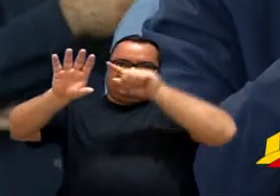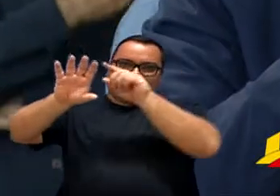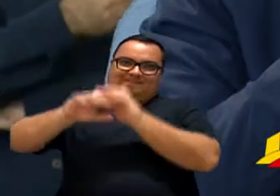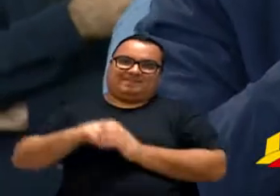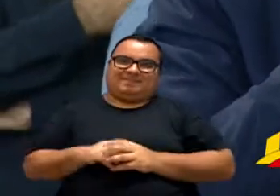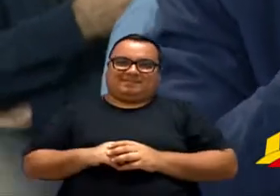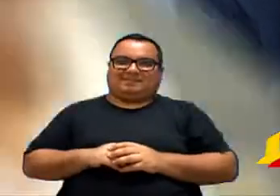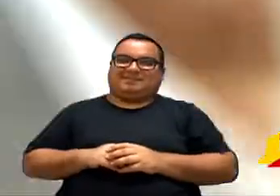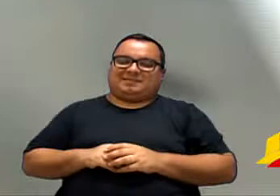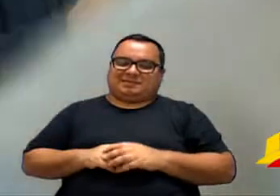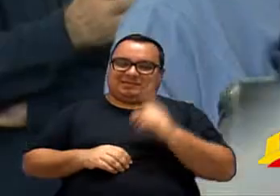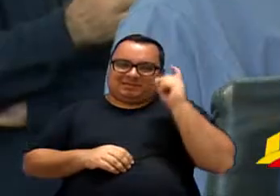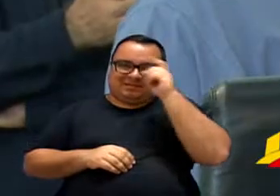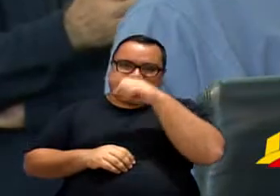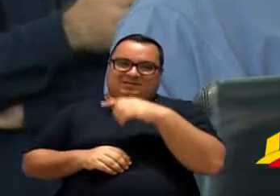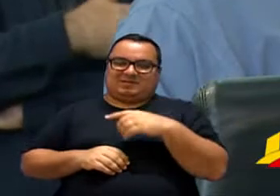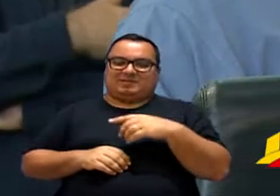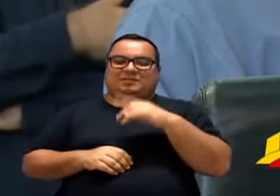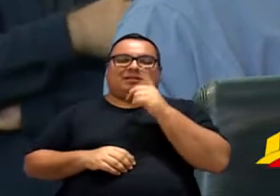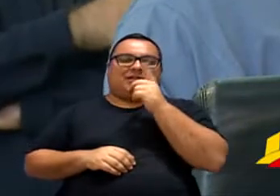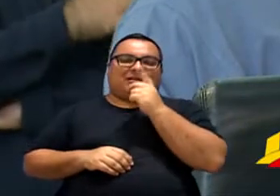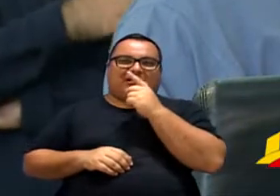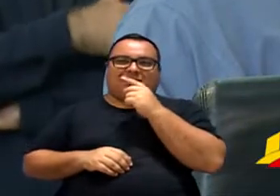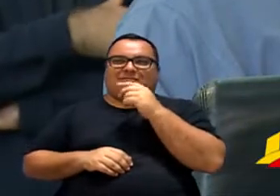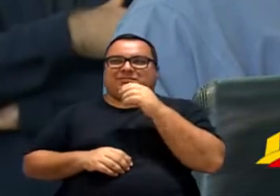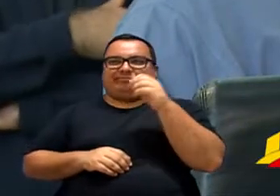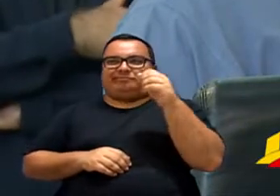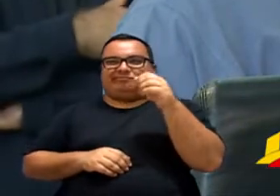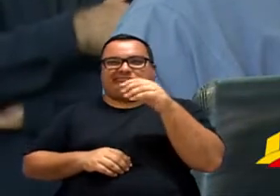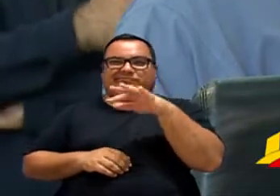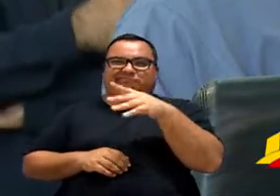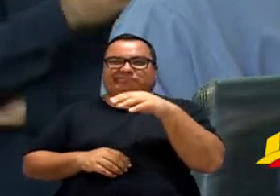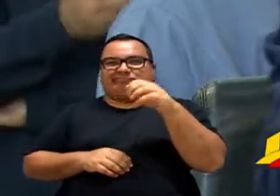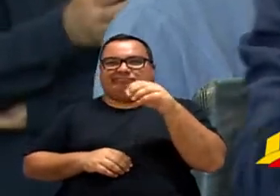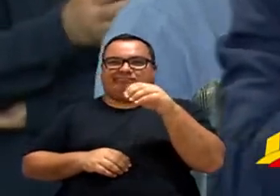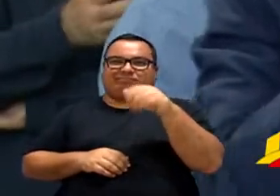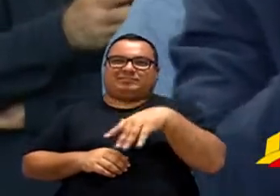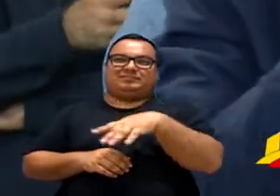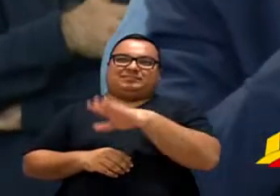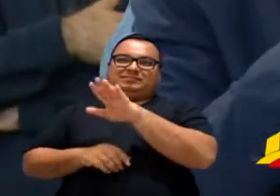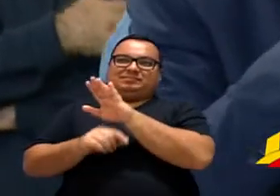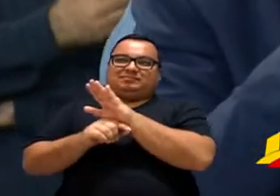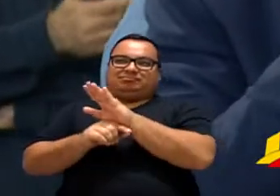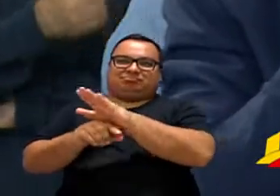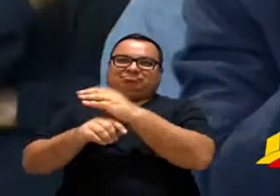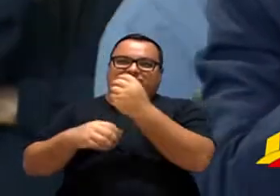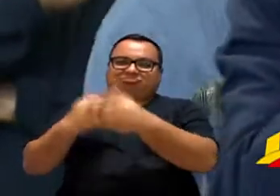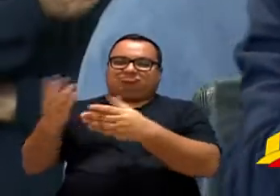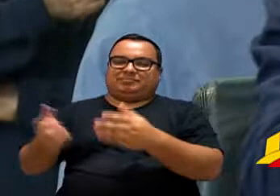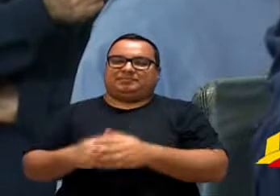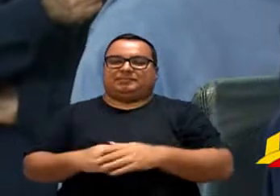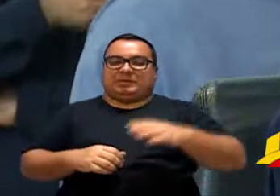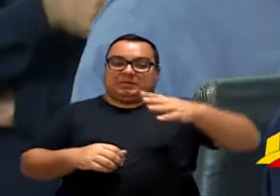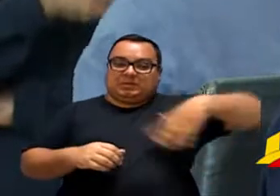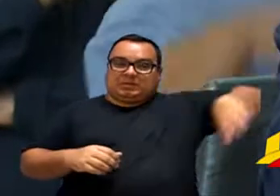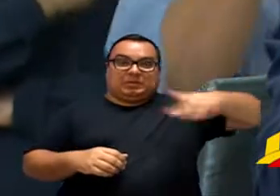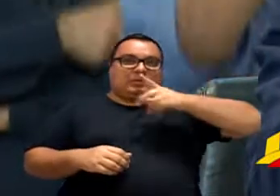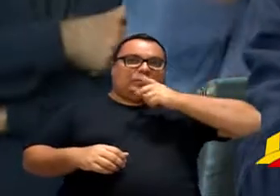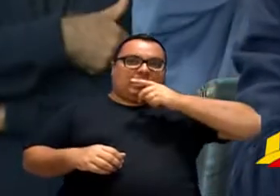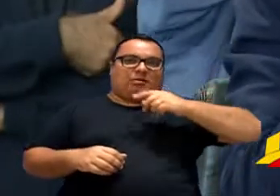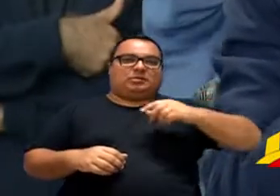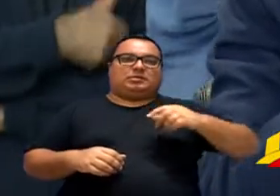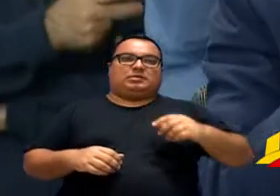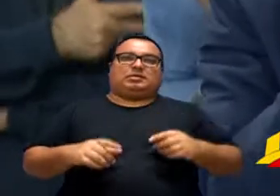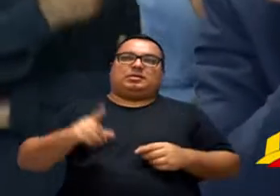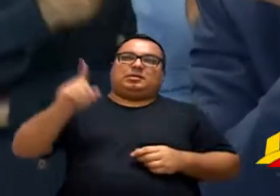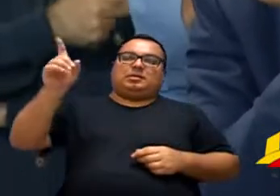com uma qualidade inferior né do que recebe o restante da cidade de Sorocaba que nós sabemos que a água que a Sorocaba recebe